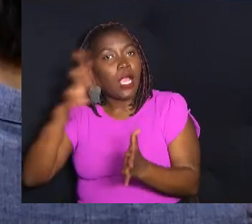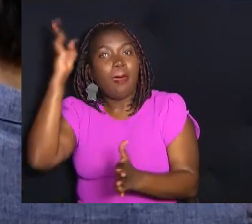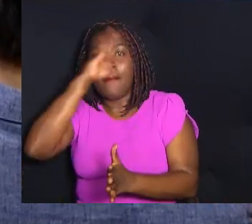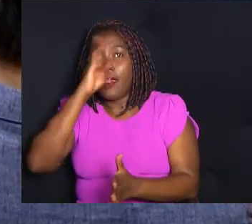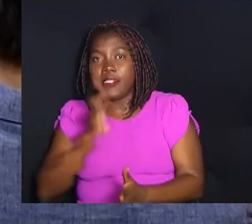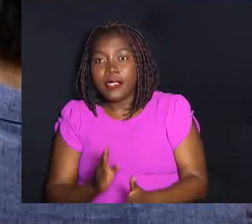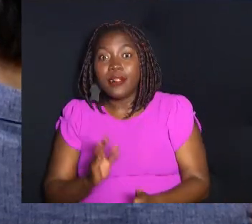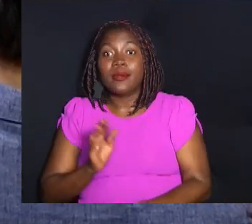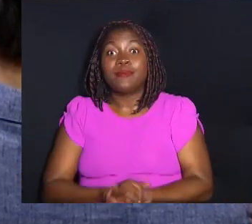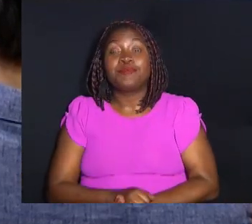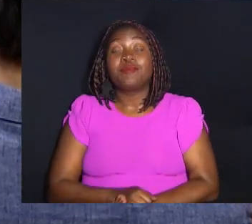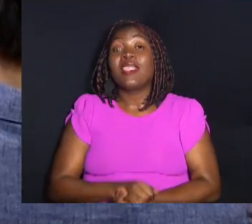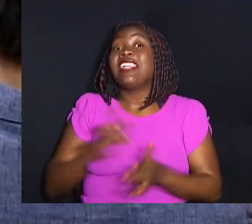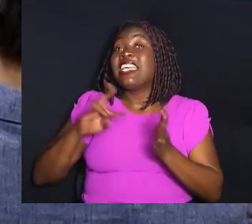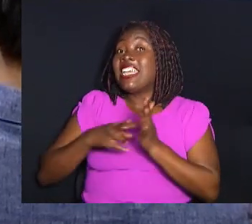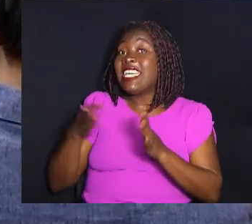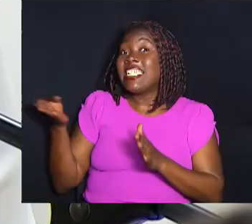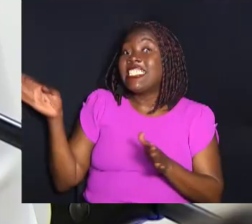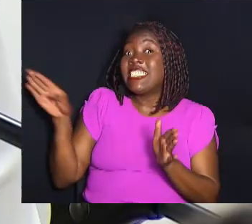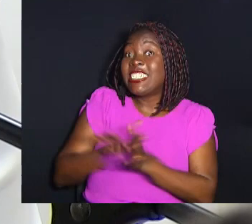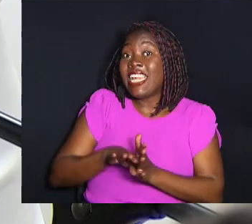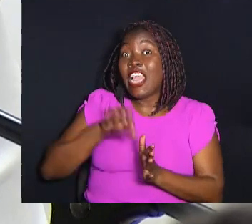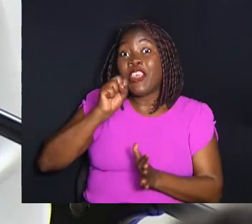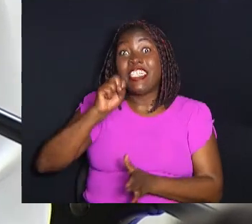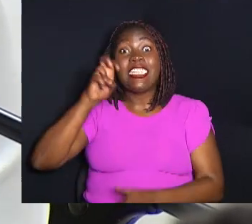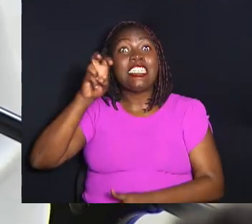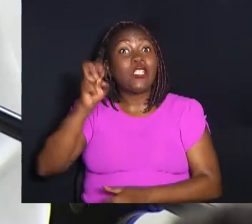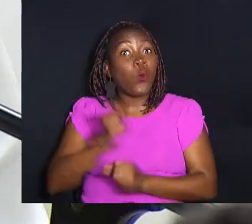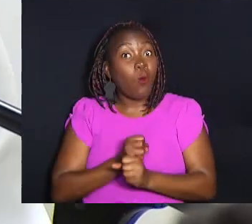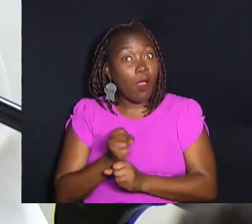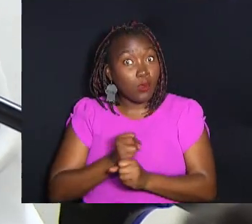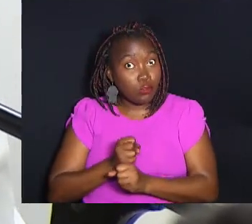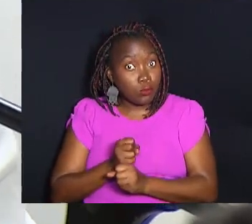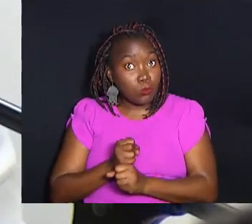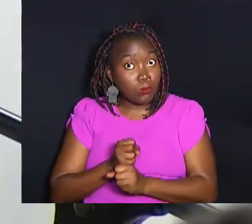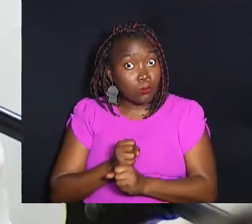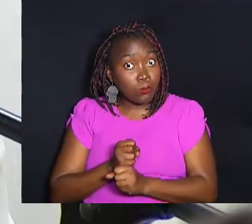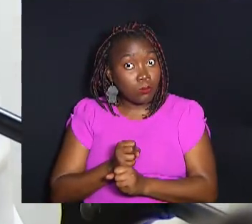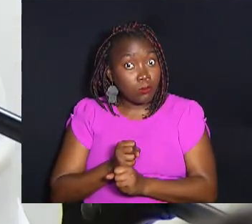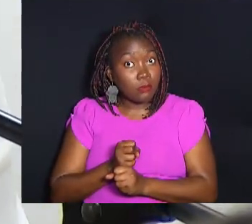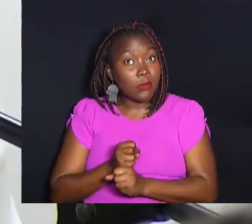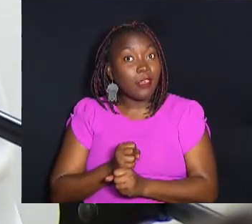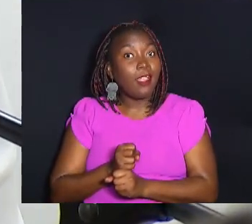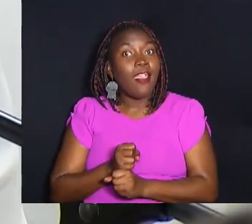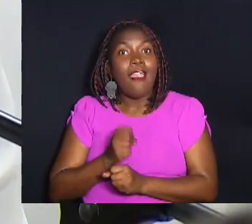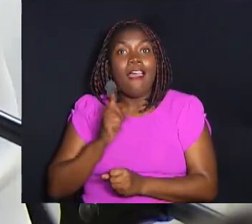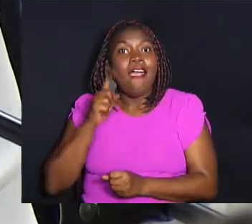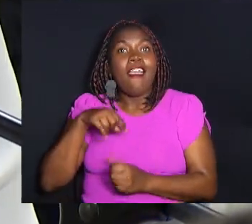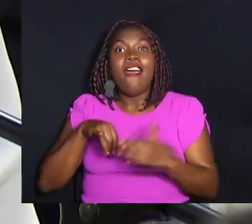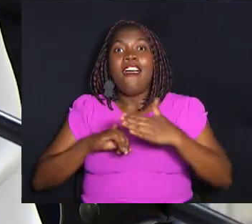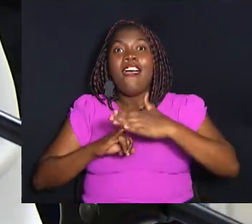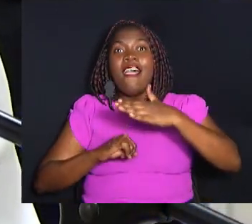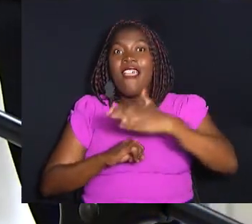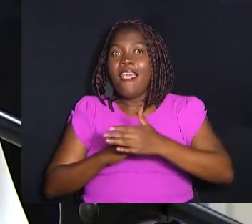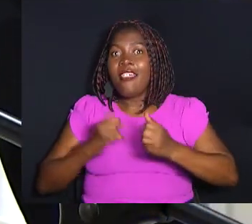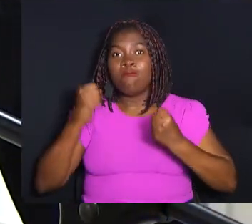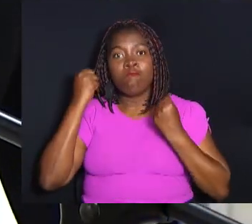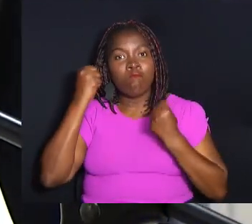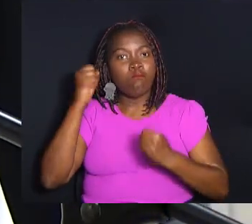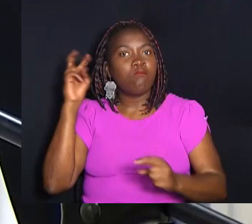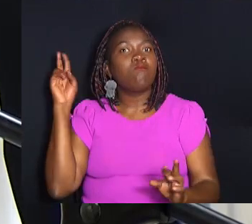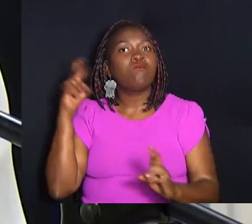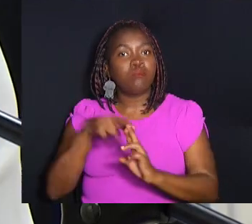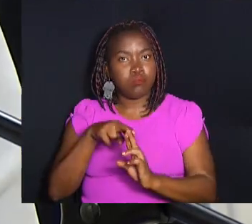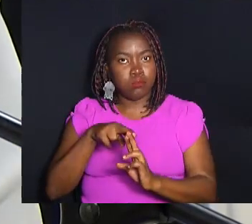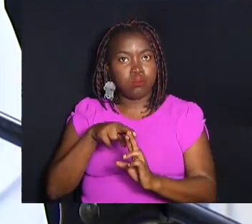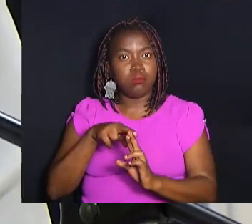sindicalismo brasileiro o saúde chega aos 85 anos é uma instituição